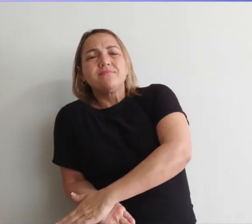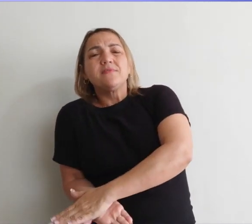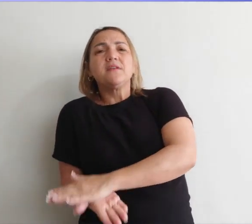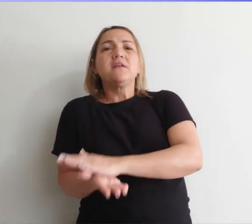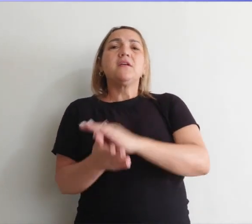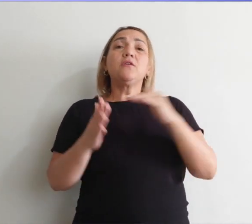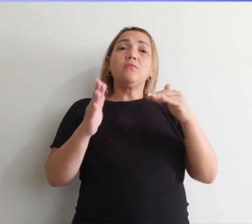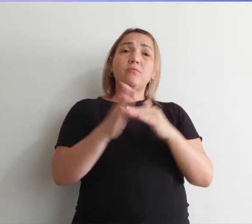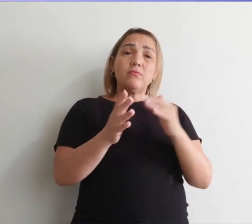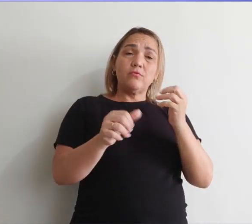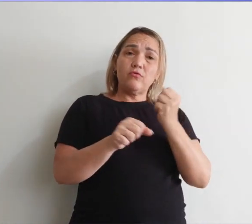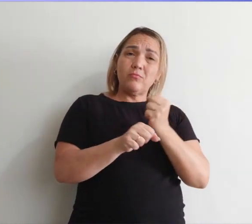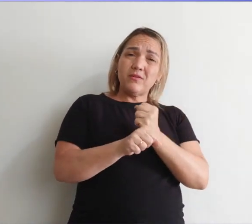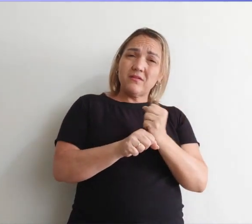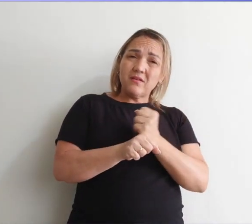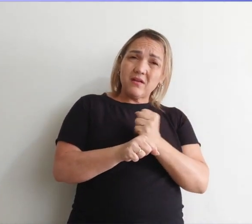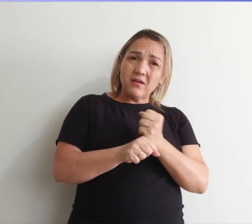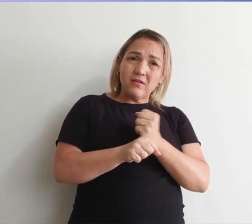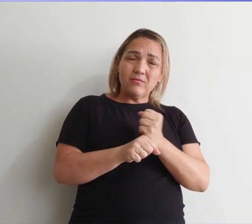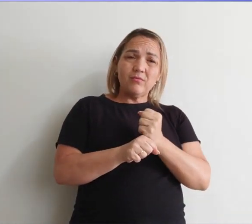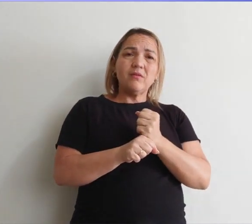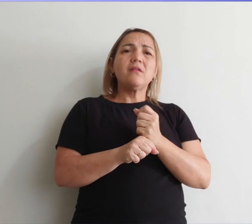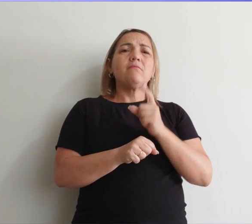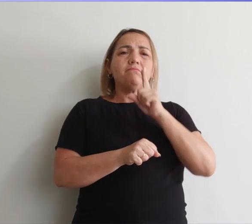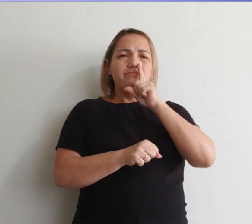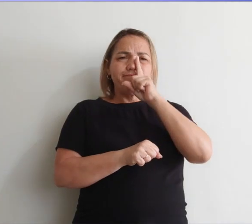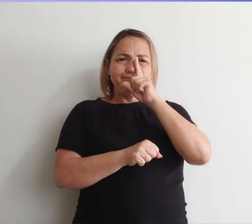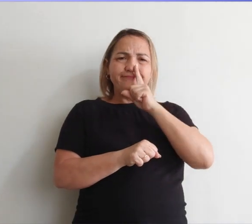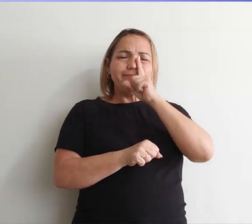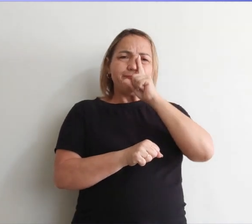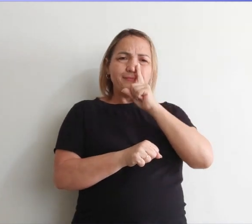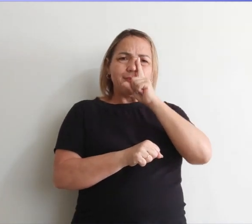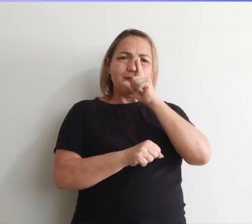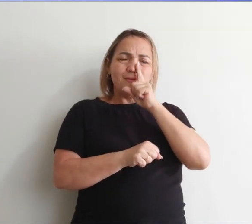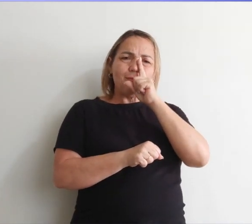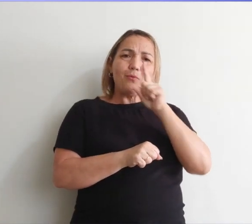anos, ela está correndo um sério risco.